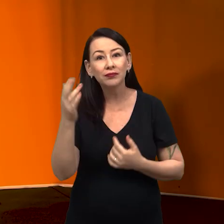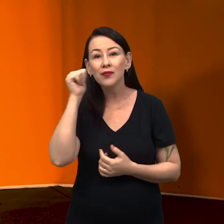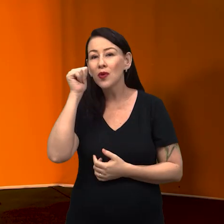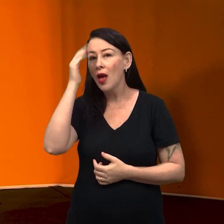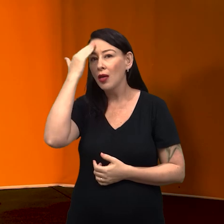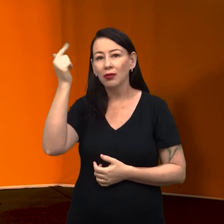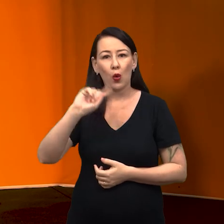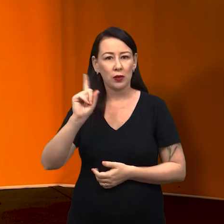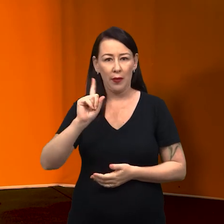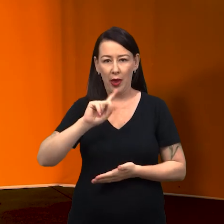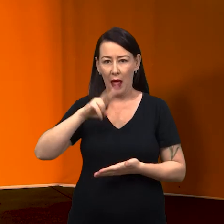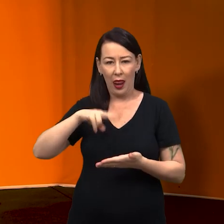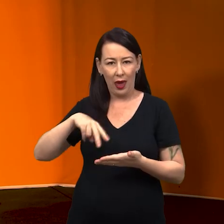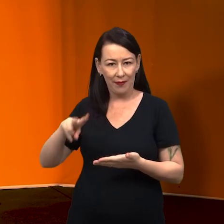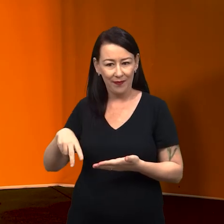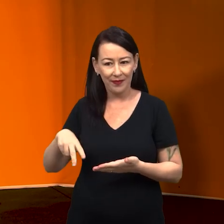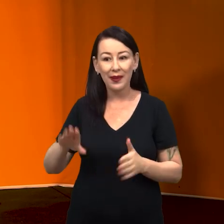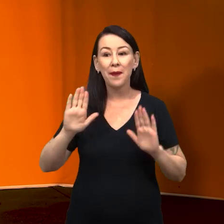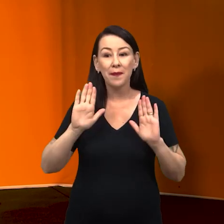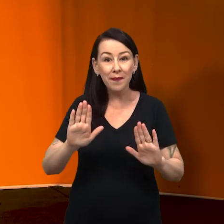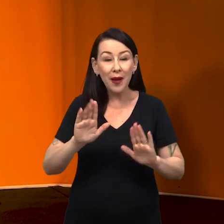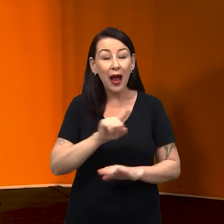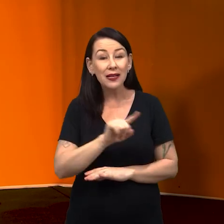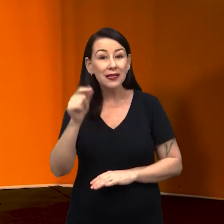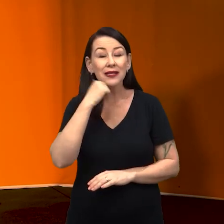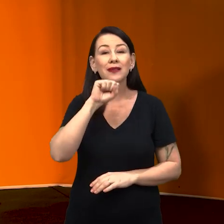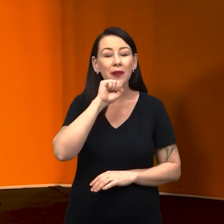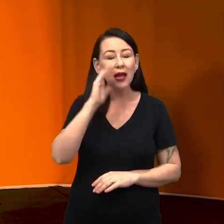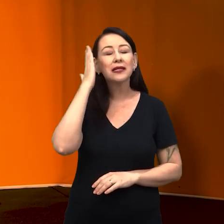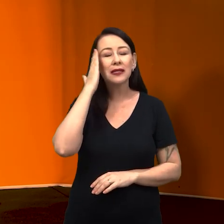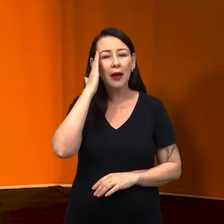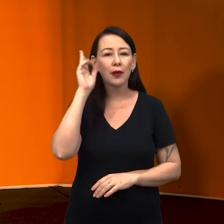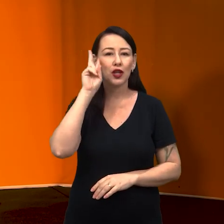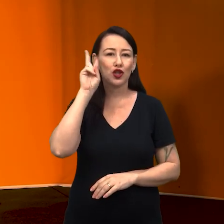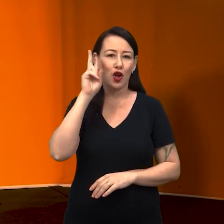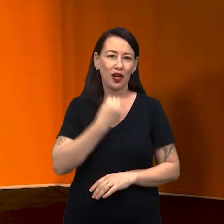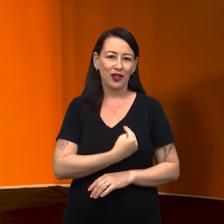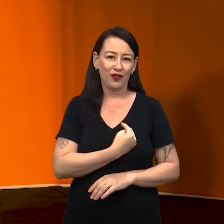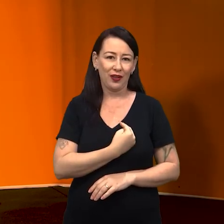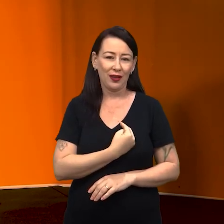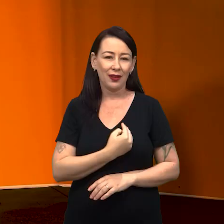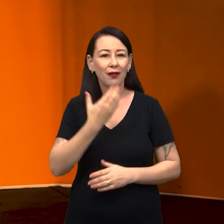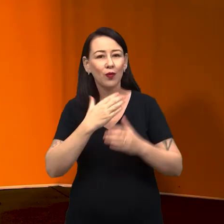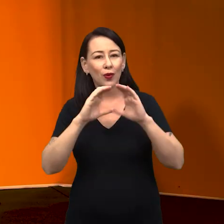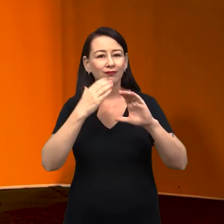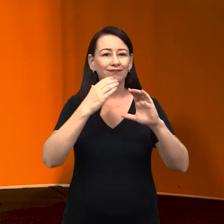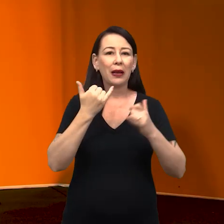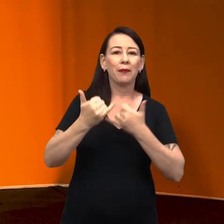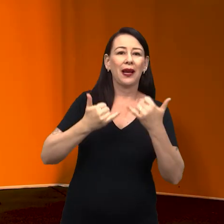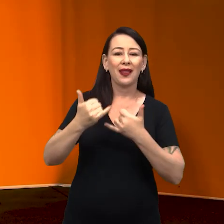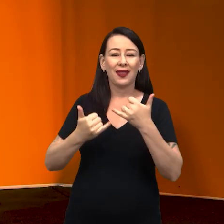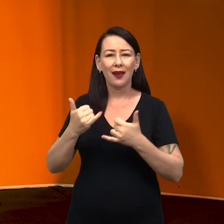sabiam muito daquilo que era da história de vida delas, as cantigas, as brincadeiras. Então eu começo